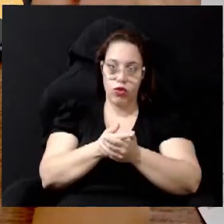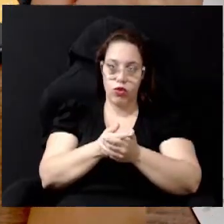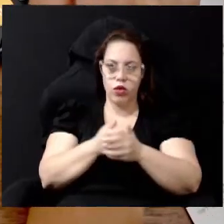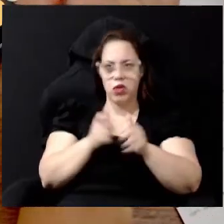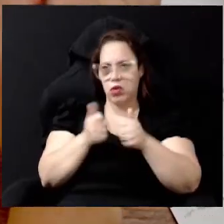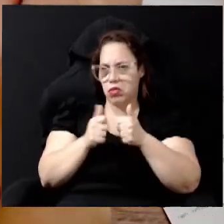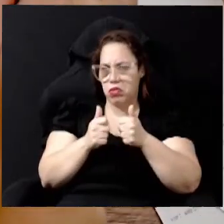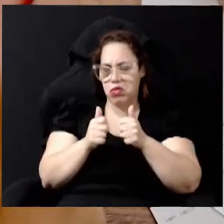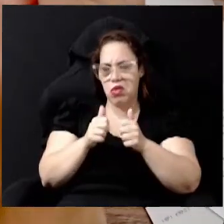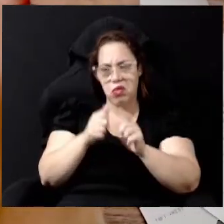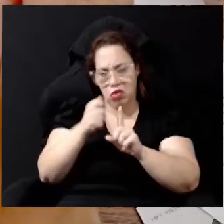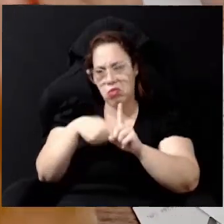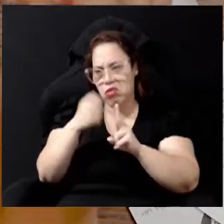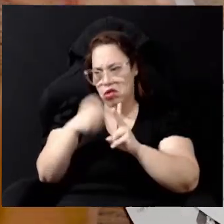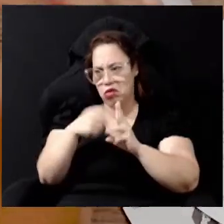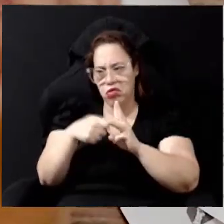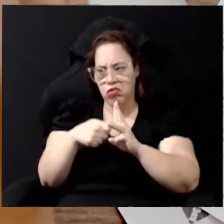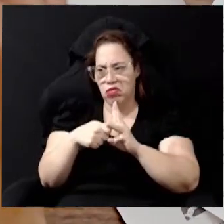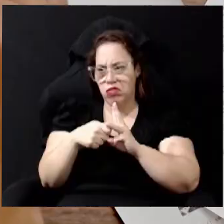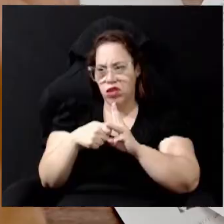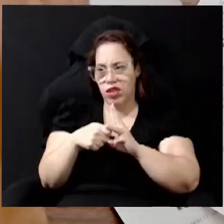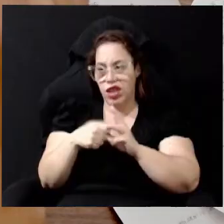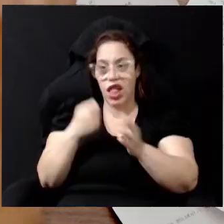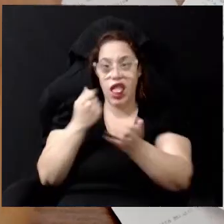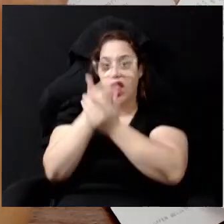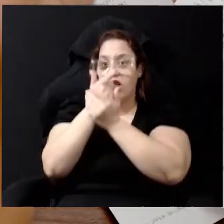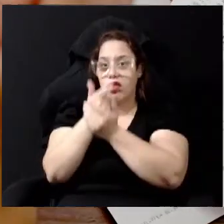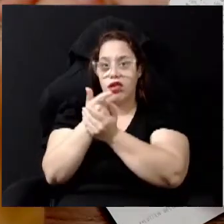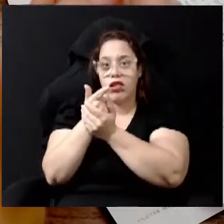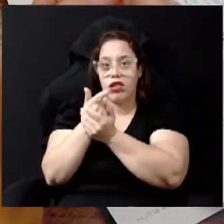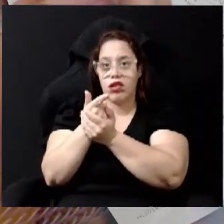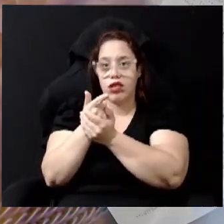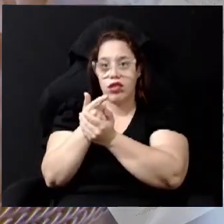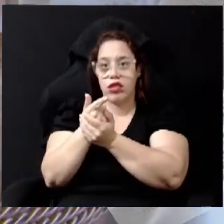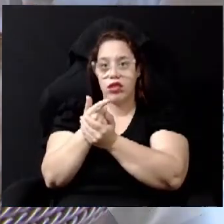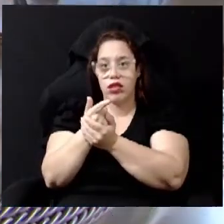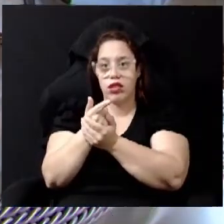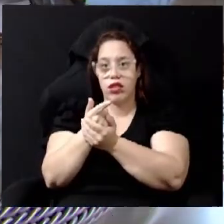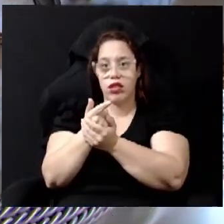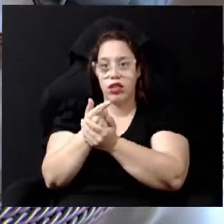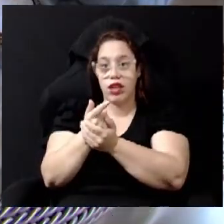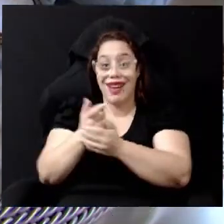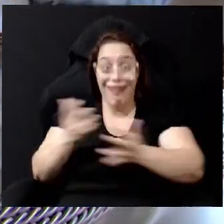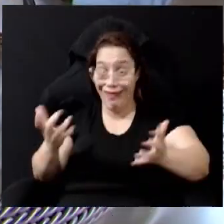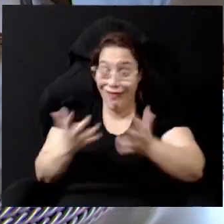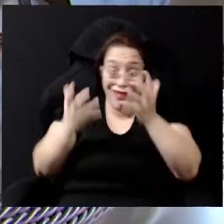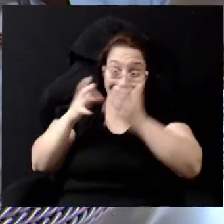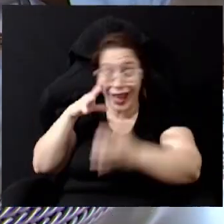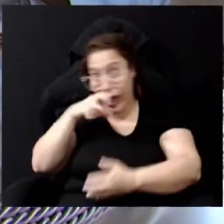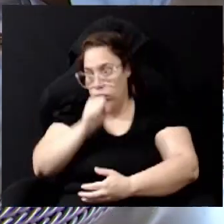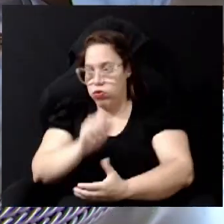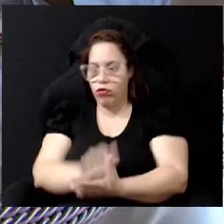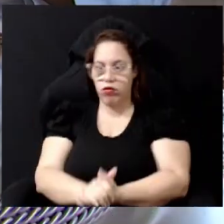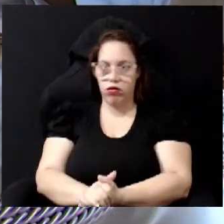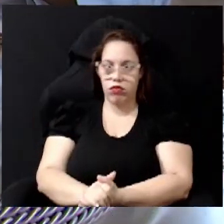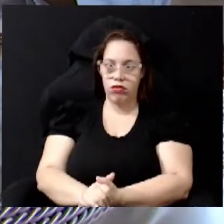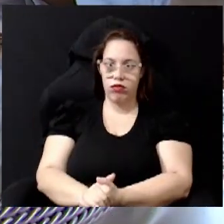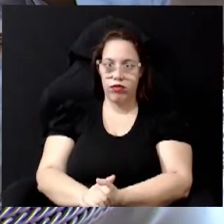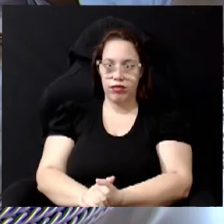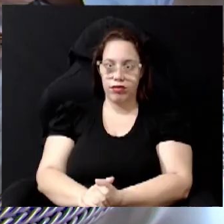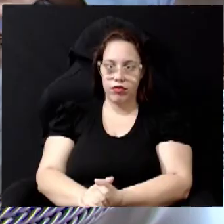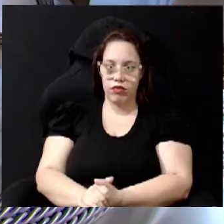mês, que ela não gaste as coisas de uma forma impulsiva. Muitas vezes elas fazem esse